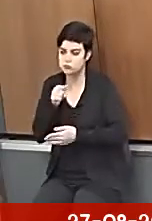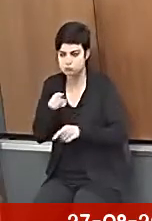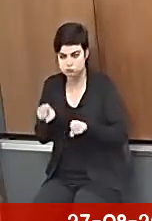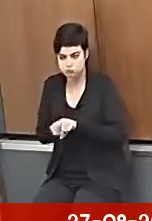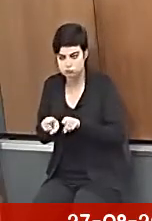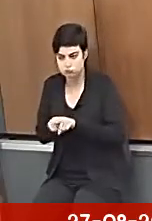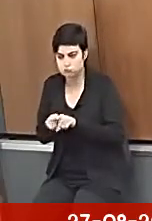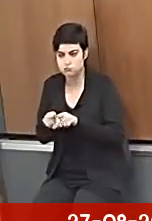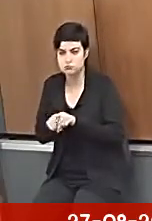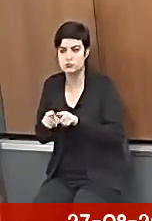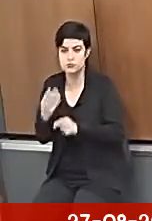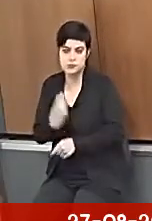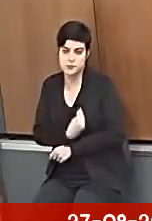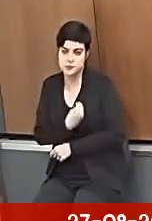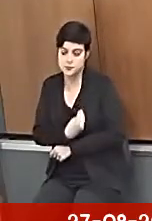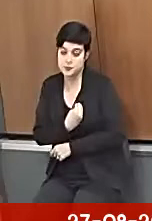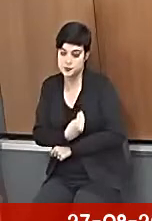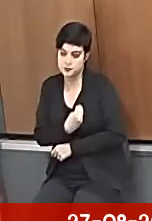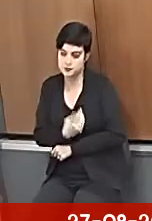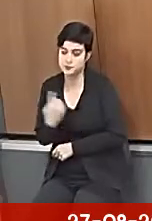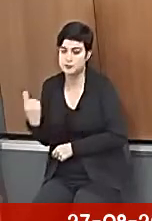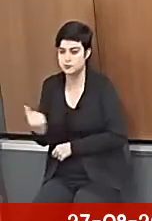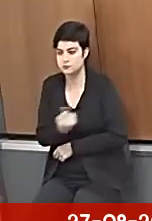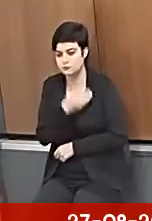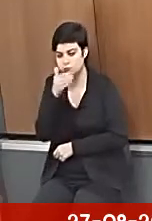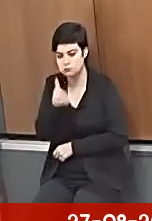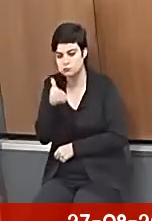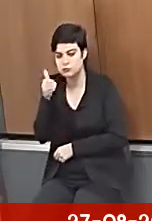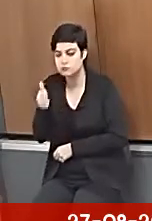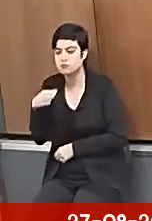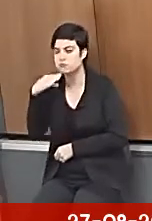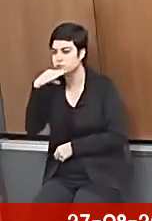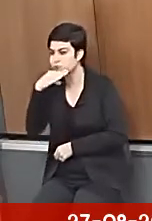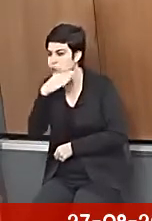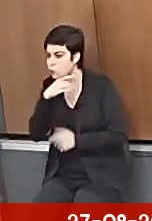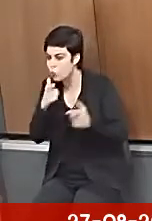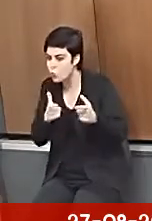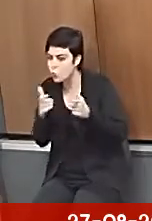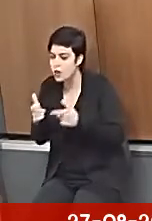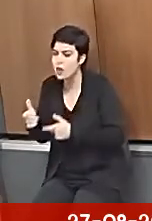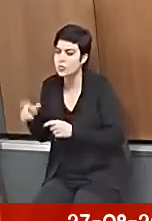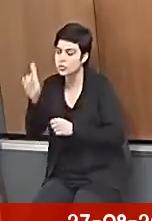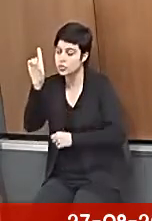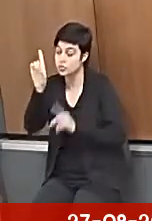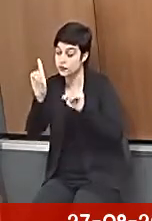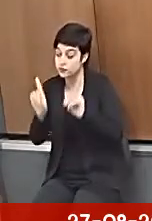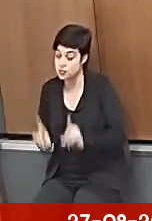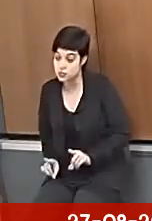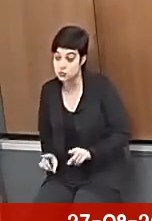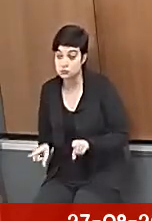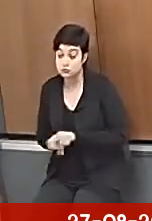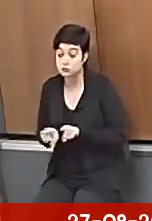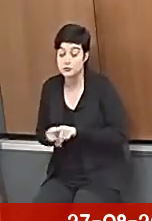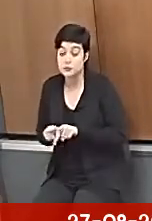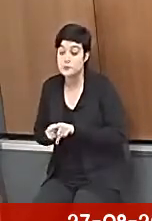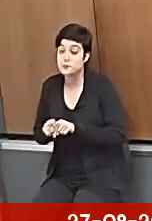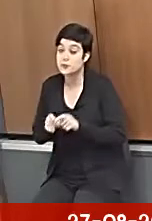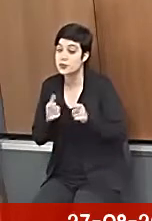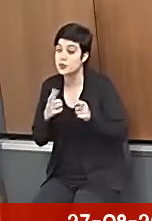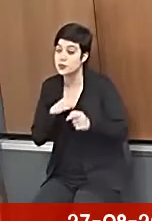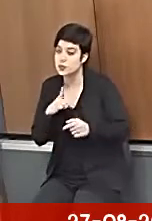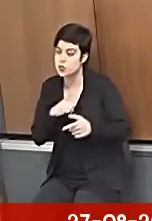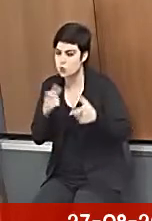presente também para que pudéssemos percorrer os espaços dos deficientes a onde fica colocado eu sei da questão do espaço